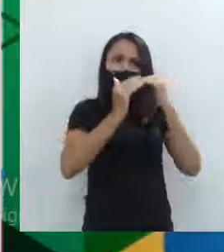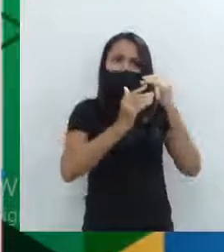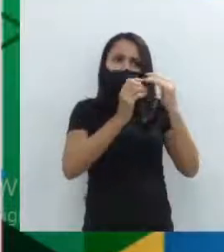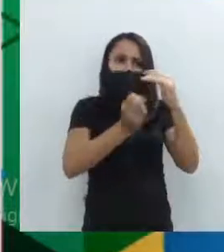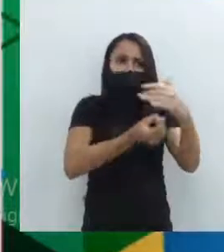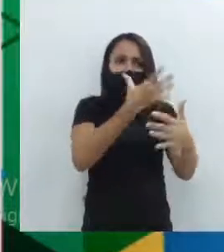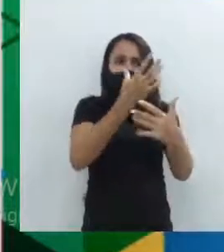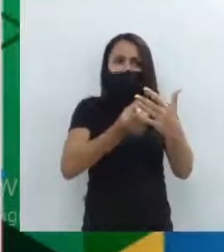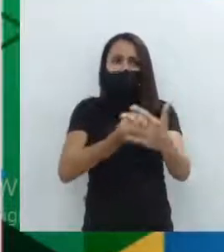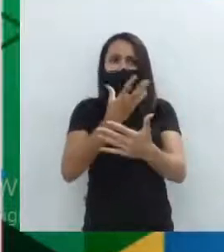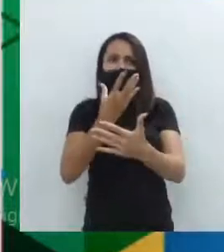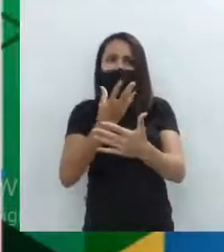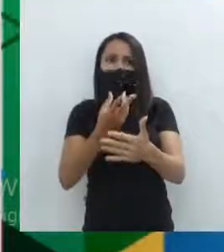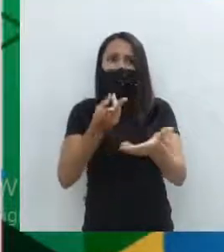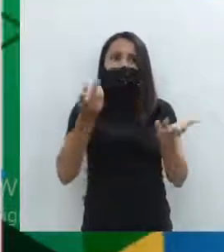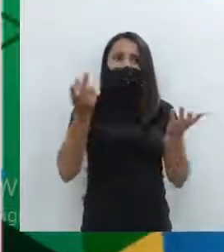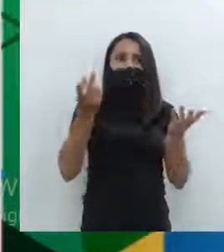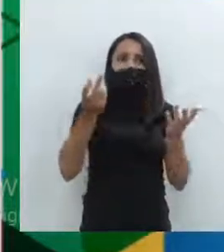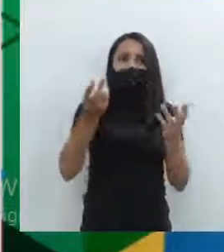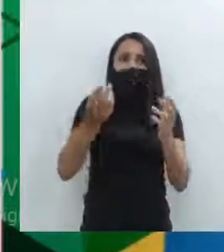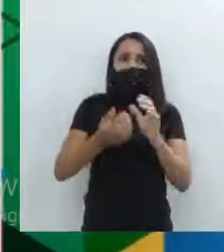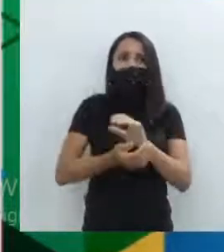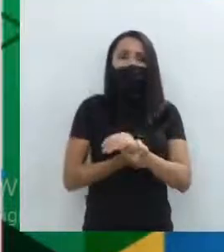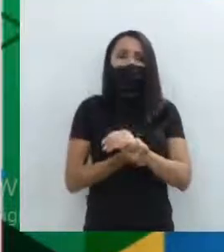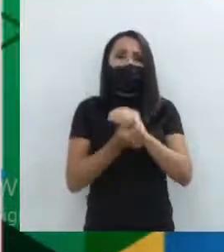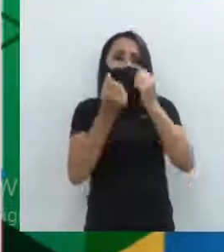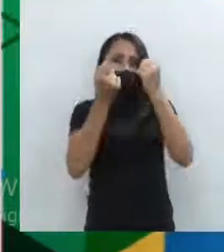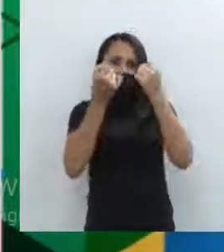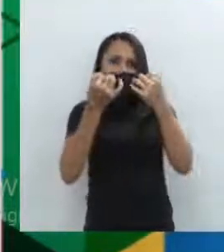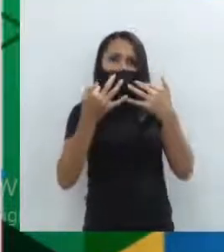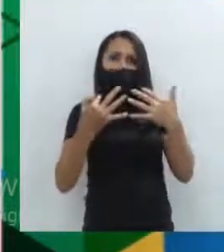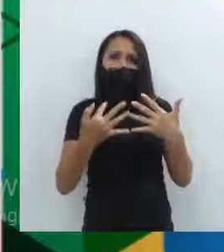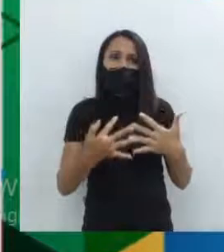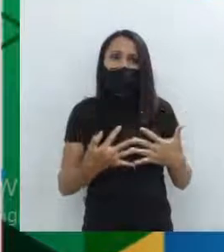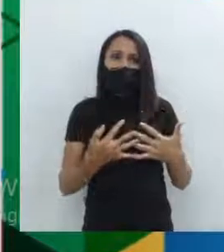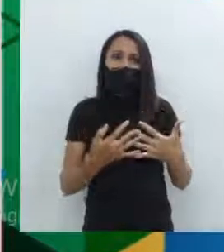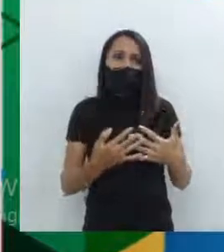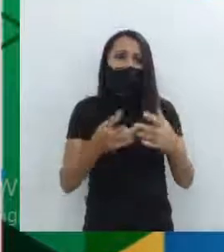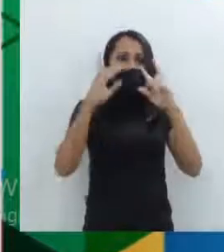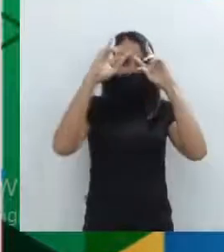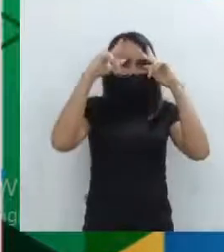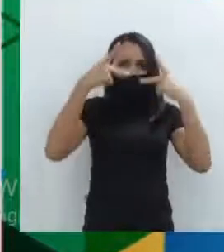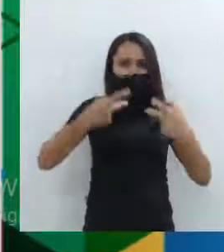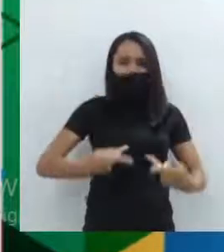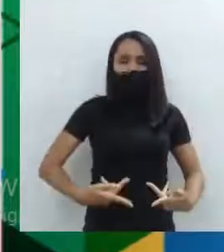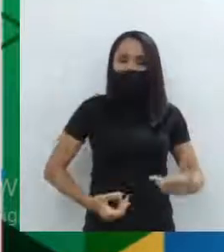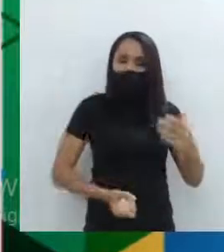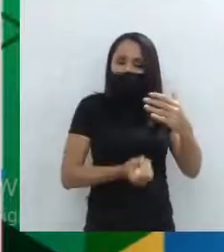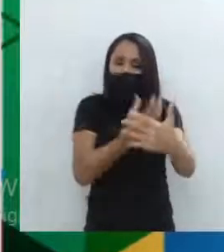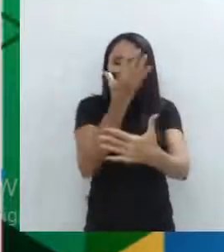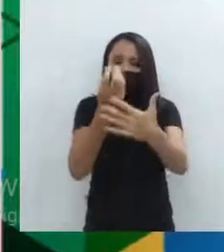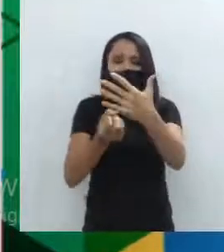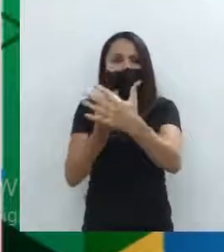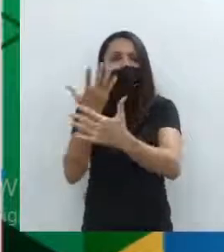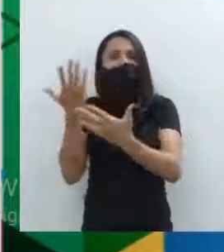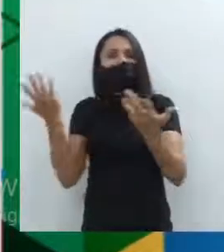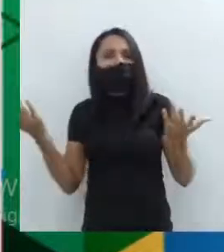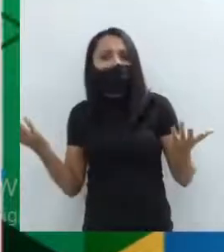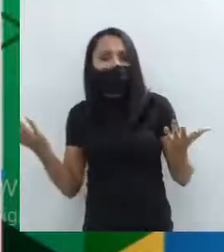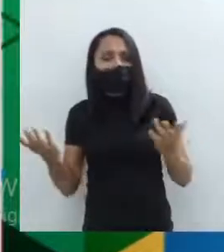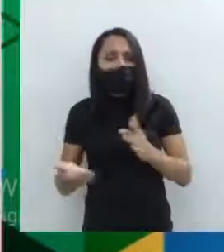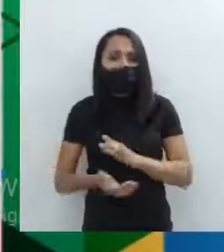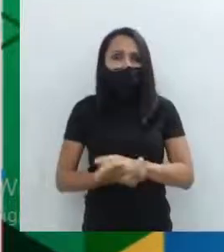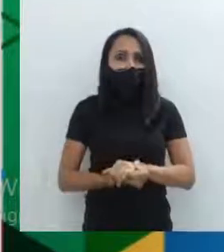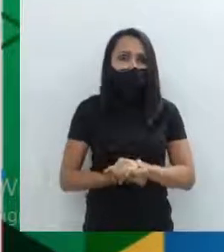a origem do universo, para explicar como o ser humano veio a surgir. A filosofia falava sobre os